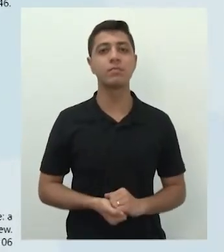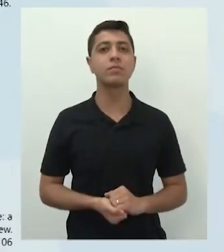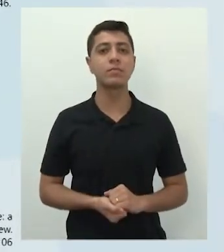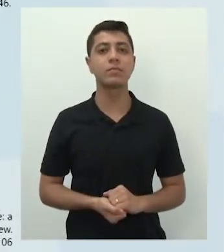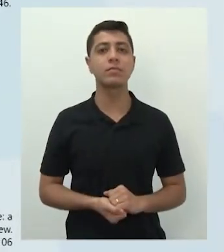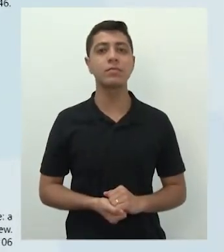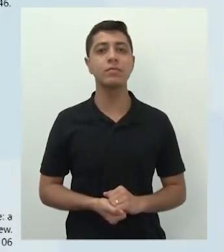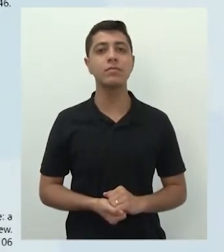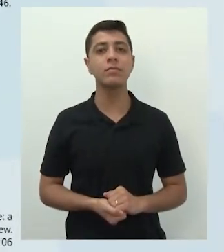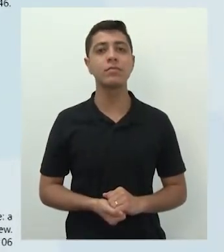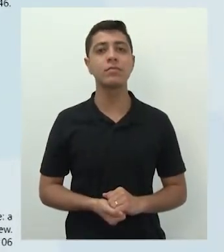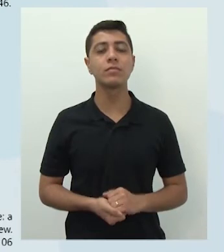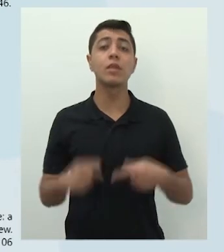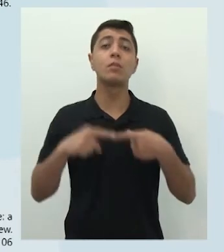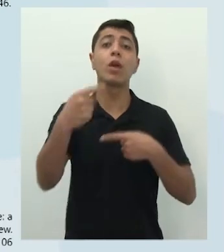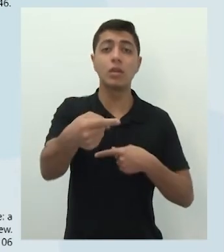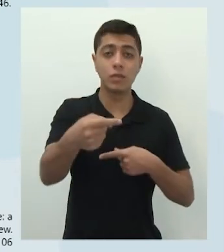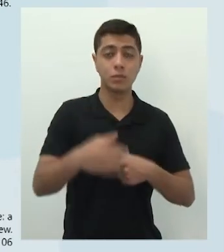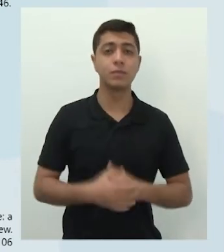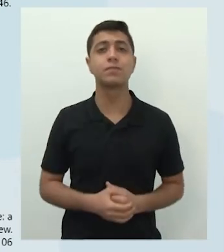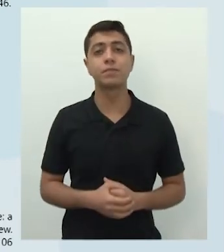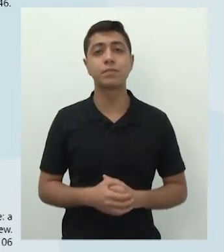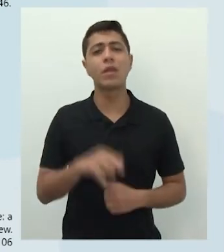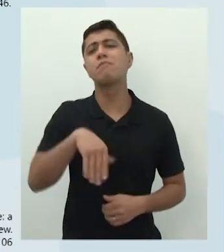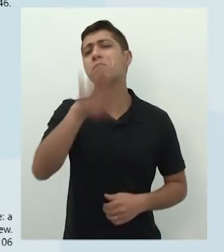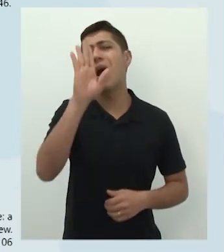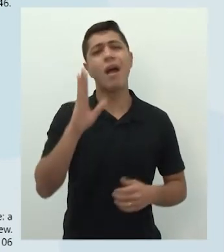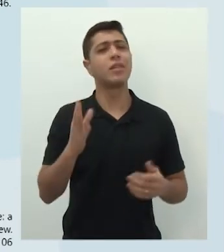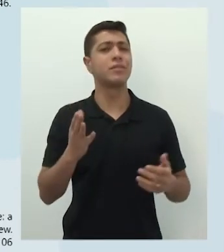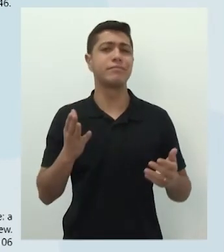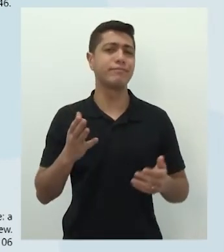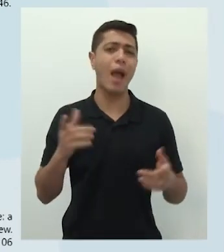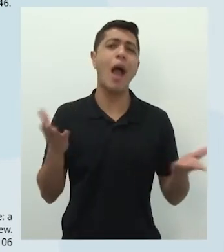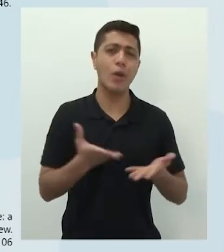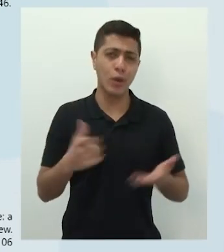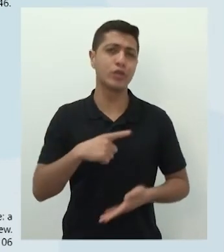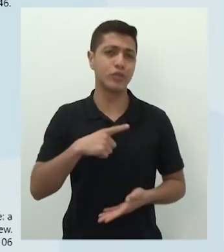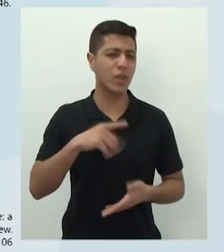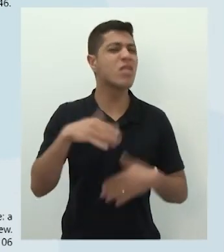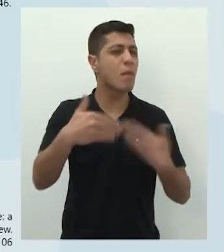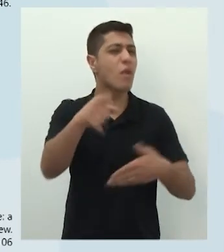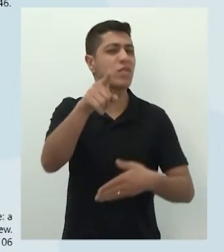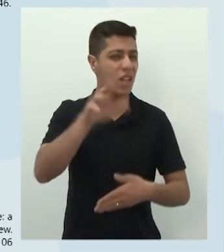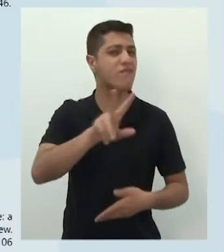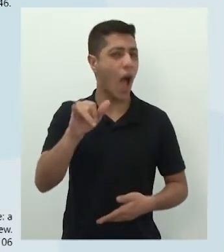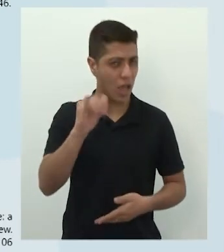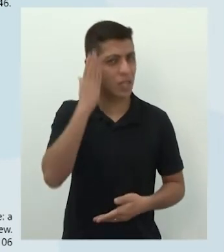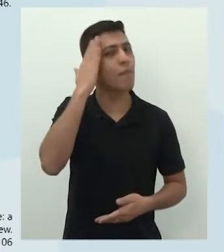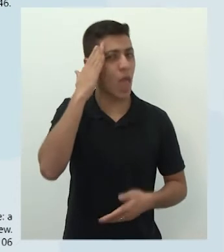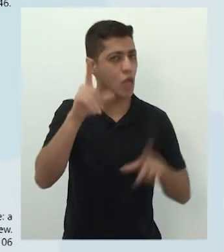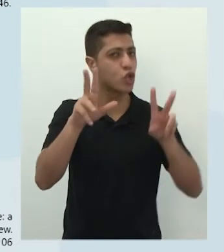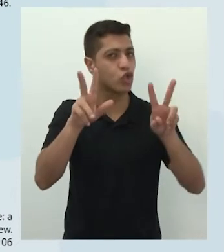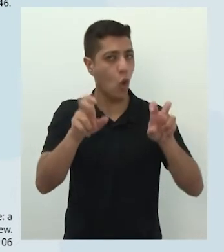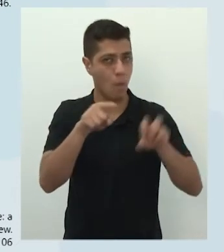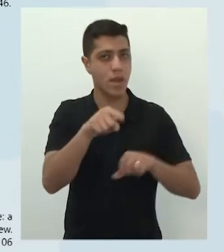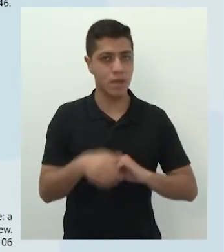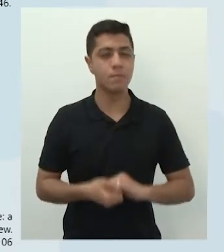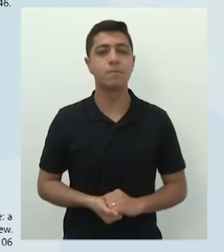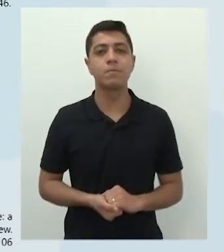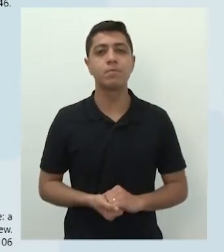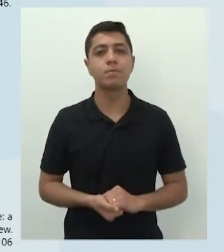no mamilo e os meninos vão lambendo, os meninos vão tirando o açúcar do peito das meninas. Veja, em termos de risco